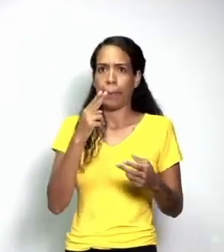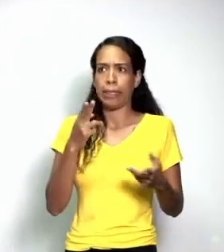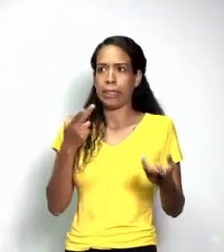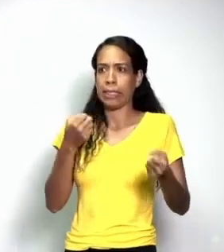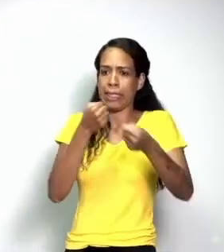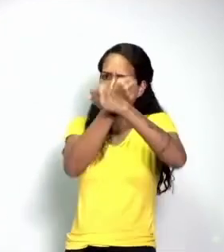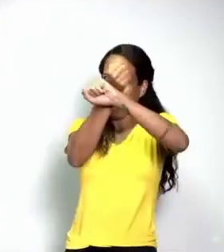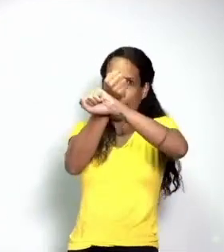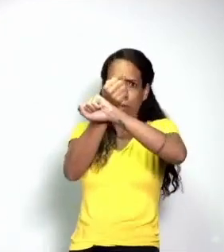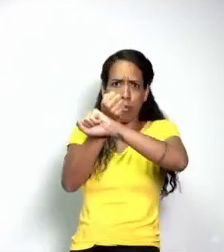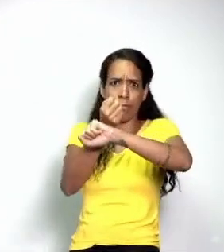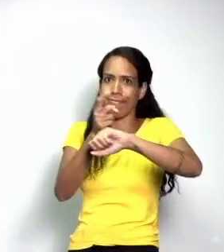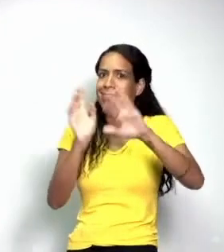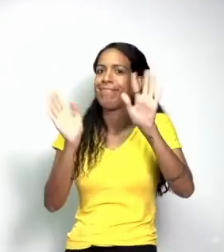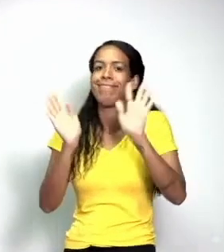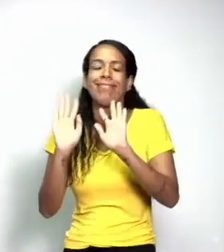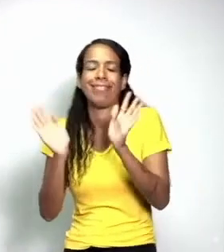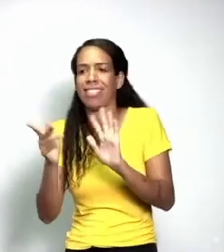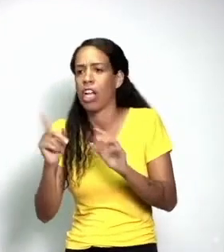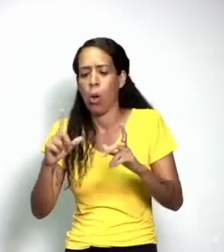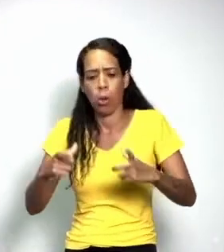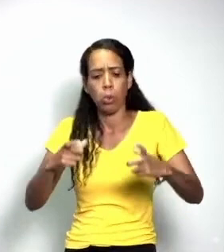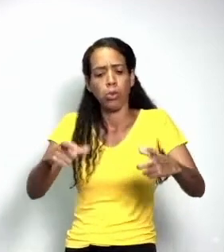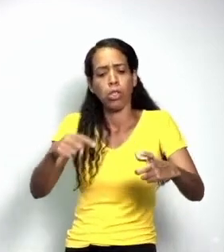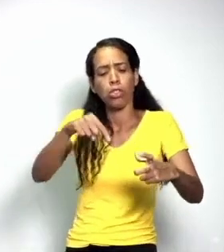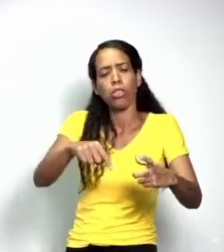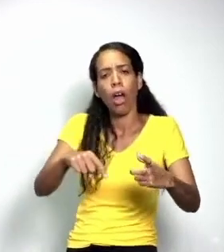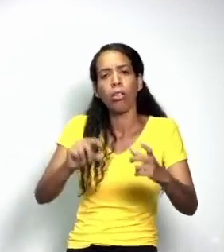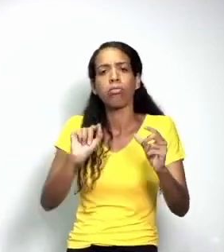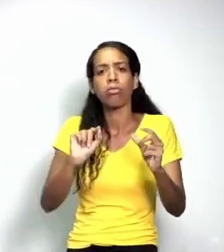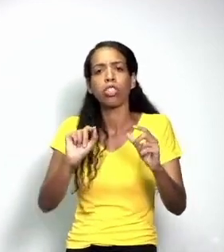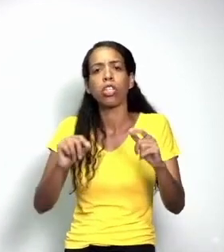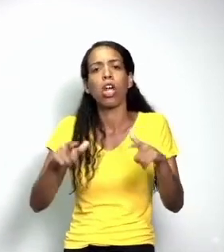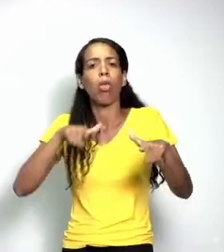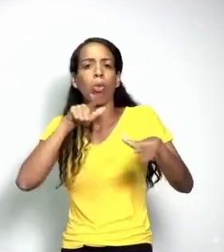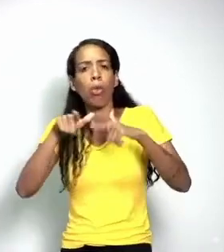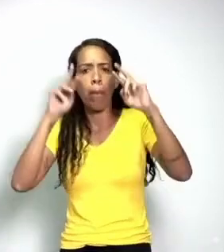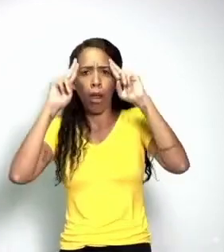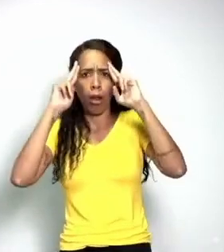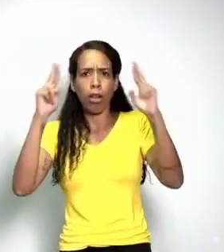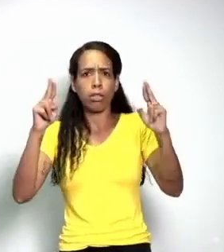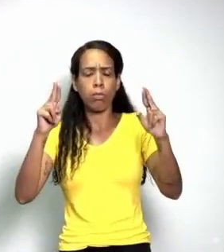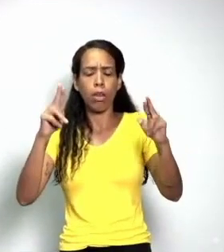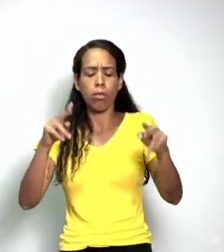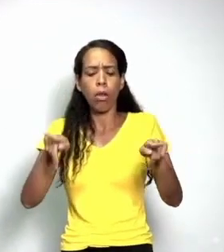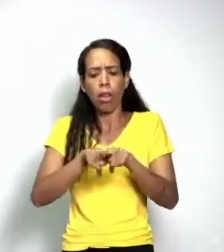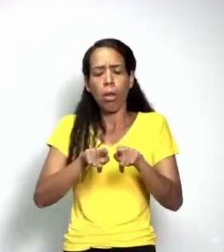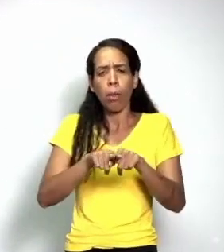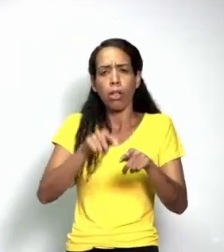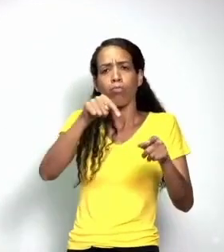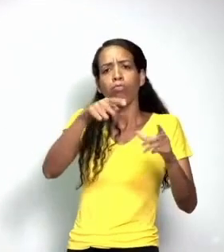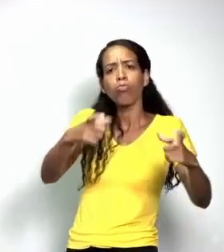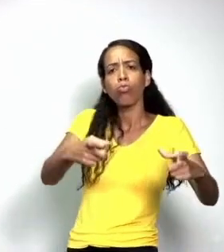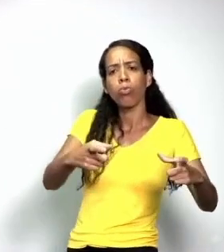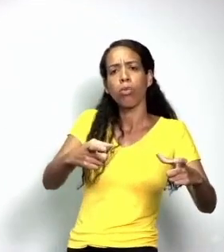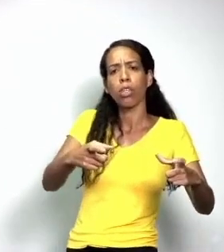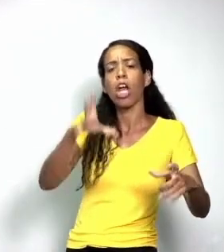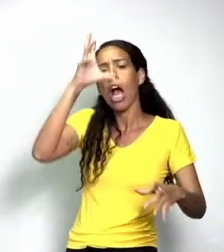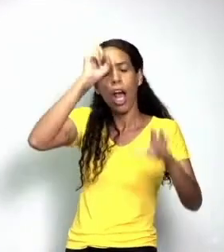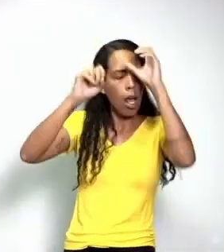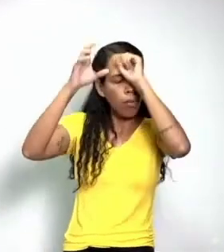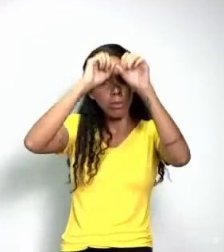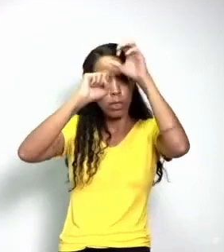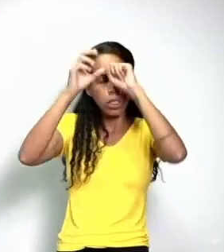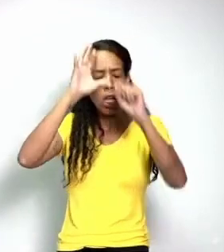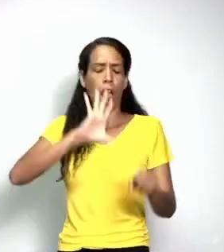assim. Não, assim, tem que ser um lugar de trabalho, de respeito, mas também um lugar de aprendizado,